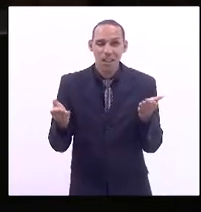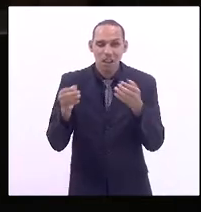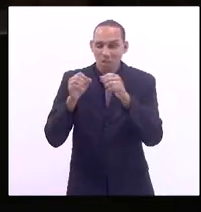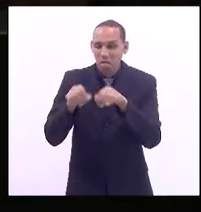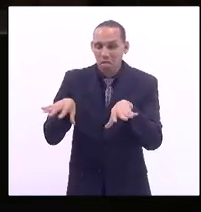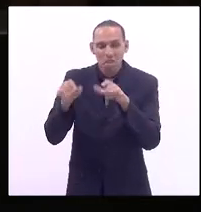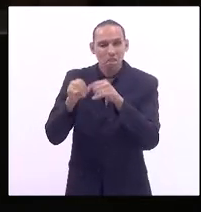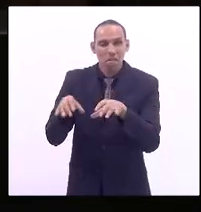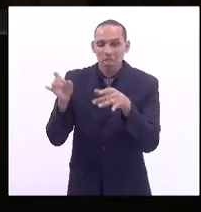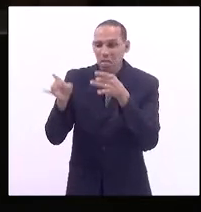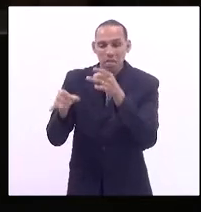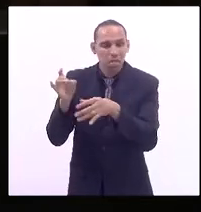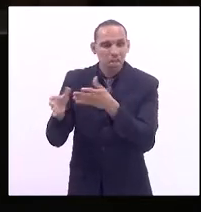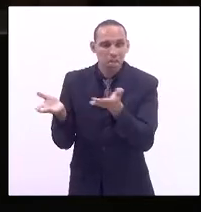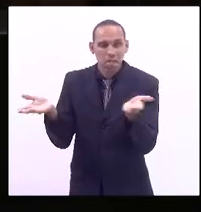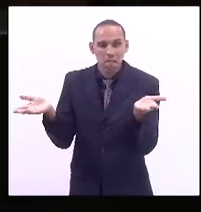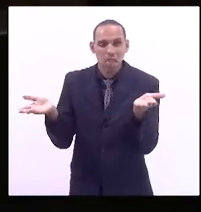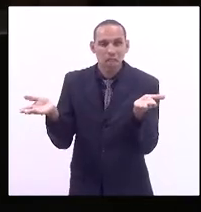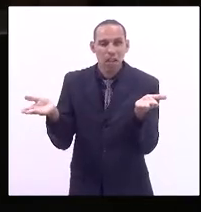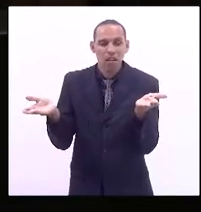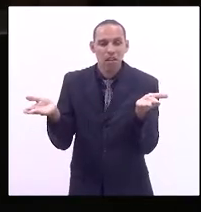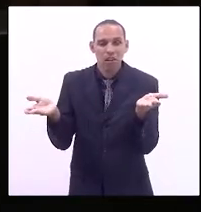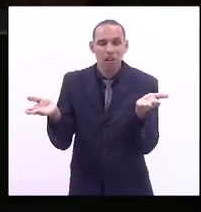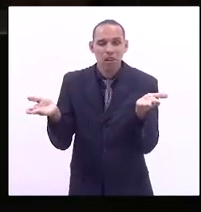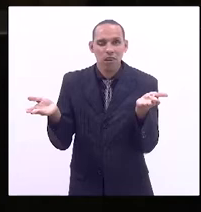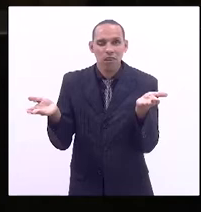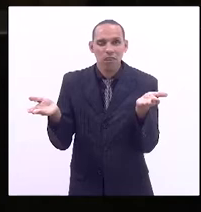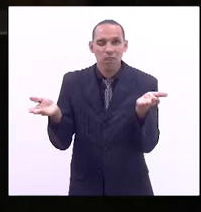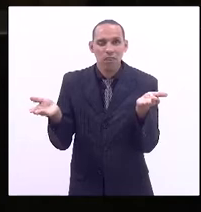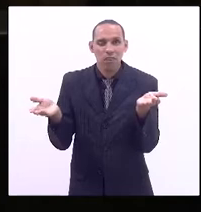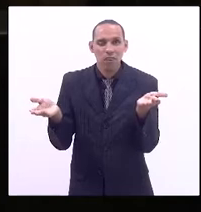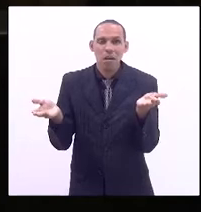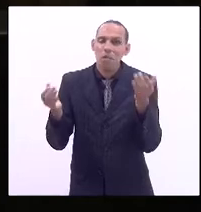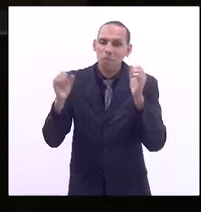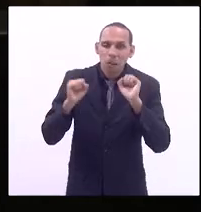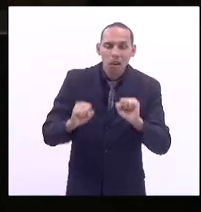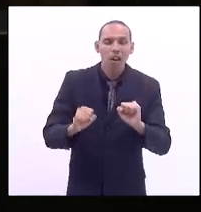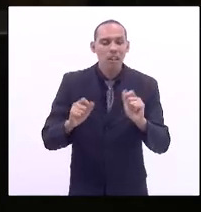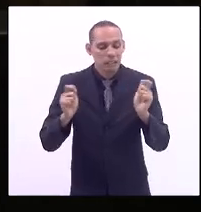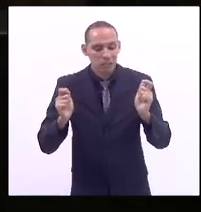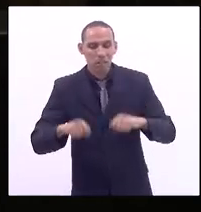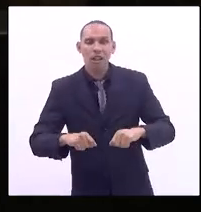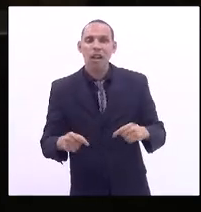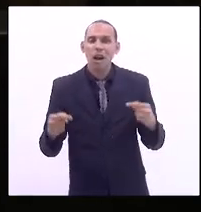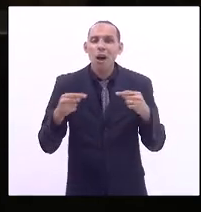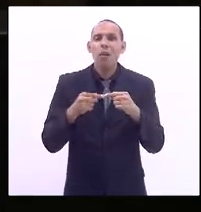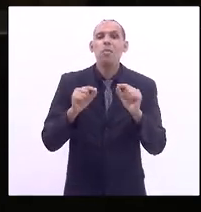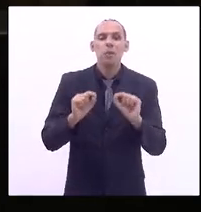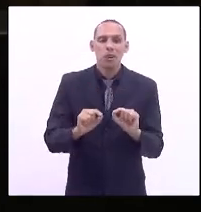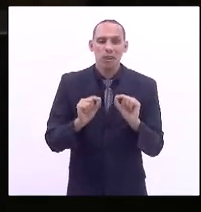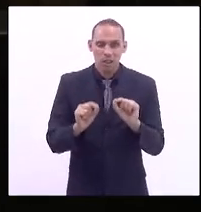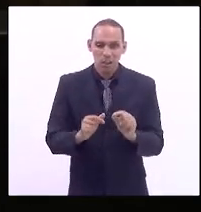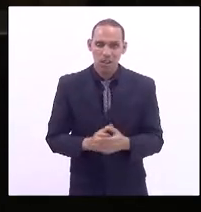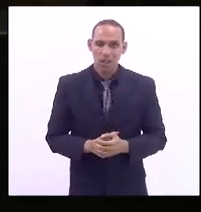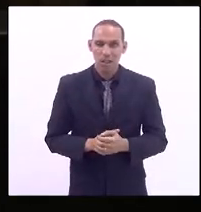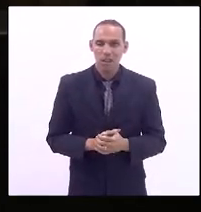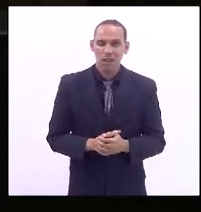maltratados abandonados quase poderia servir exatamente